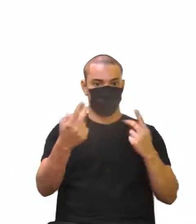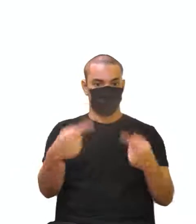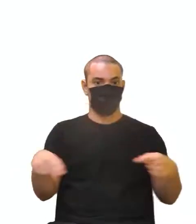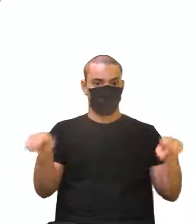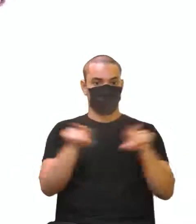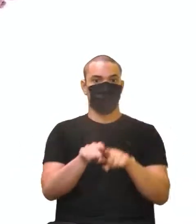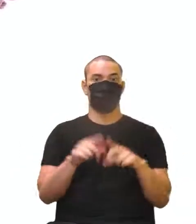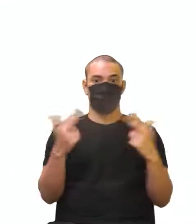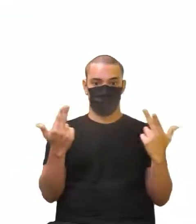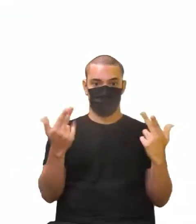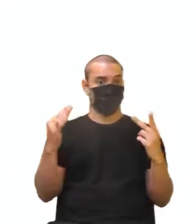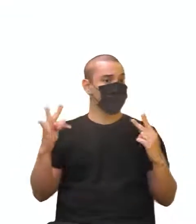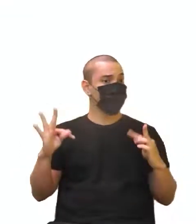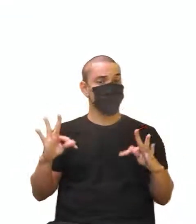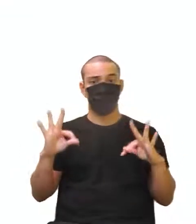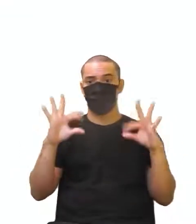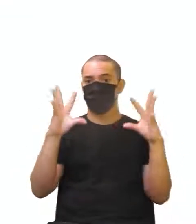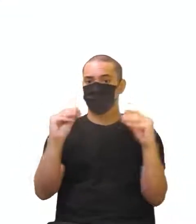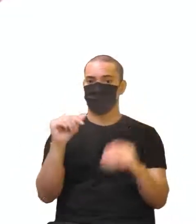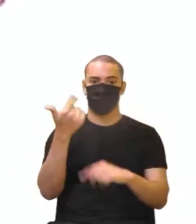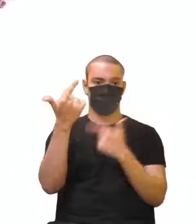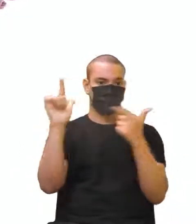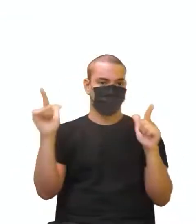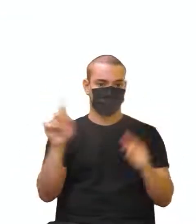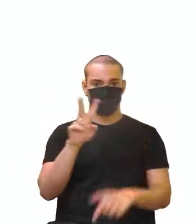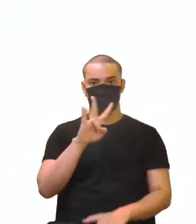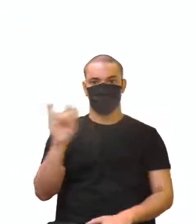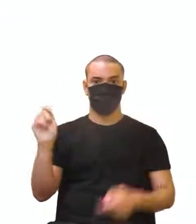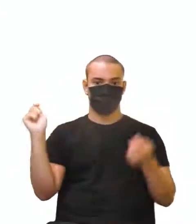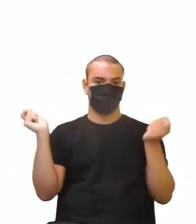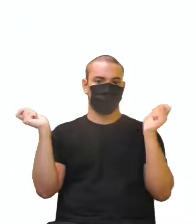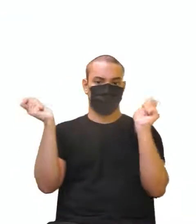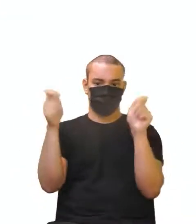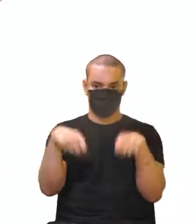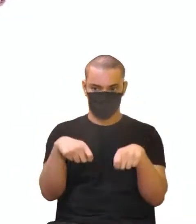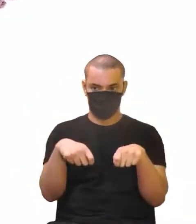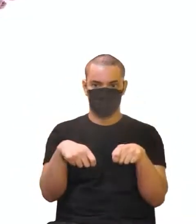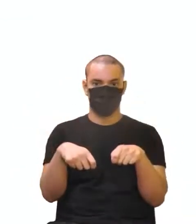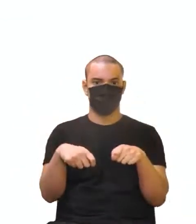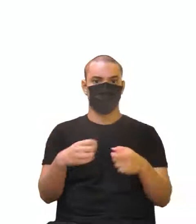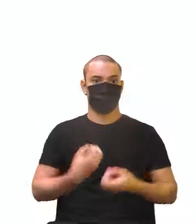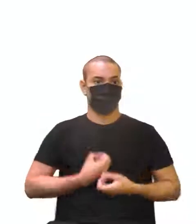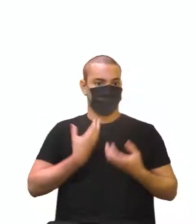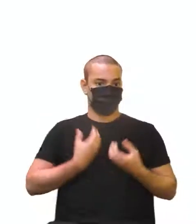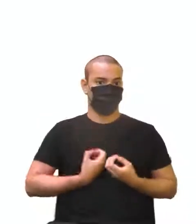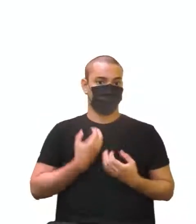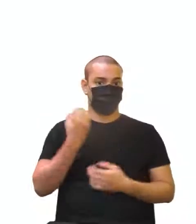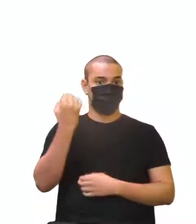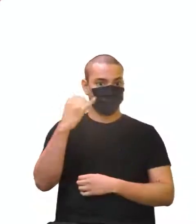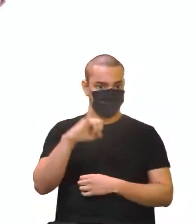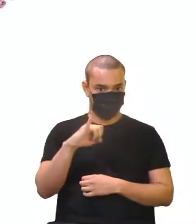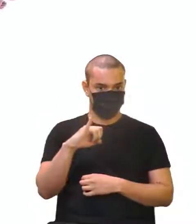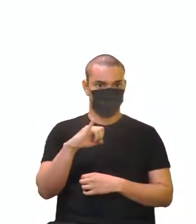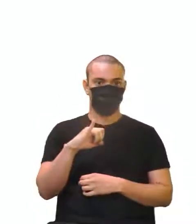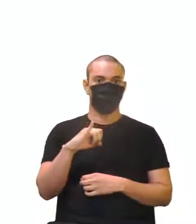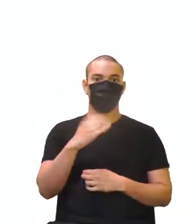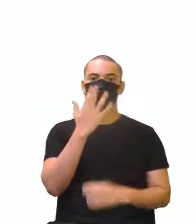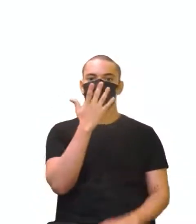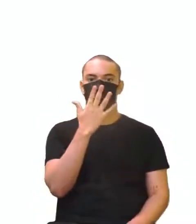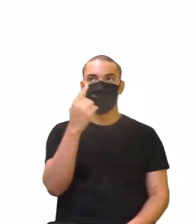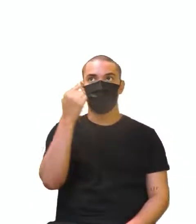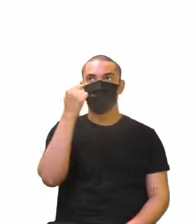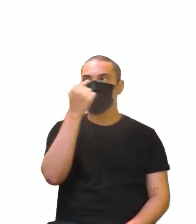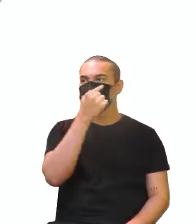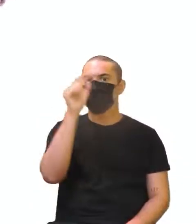outras características, elas vão ser expressadas no que o azão manda. Se o azão diz respeito à cor do olho